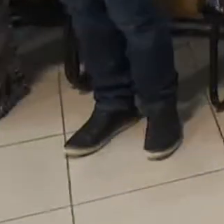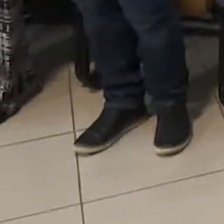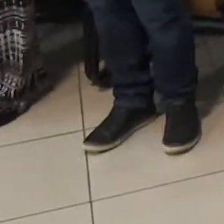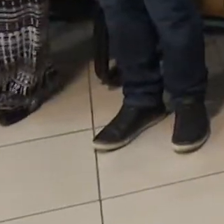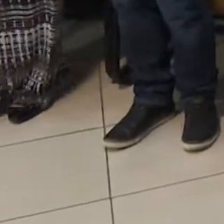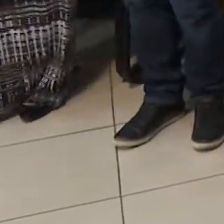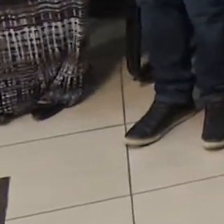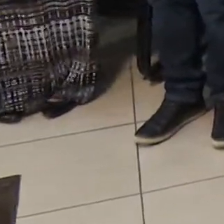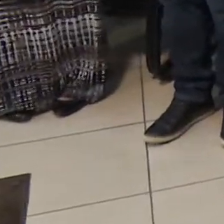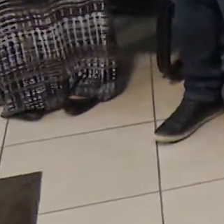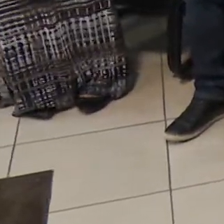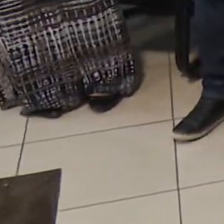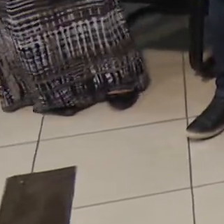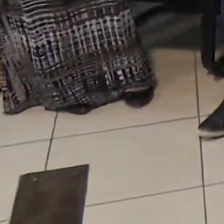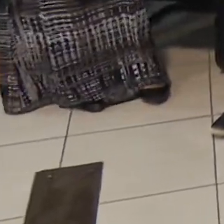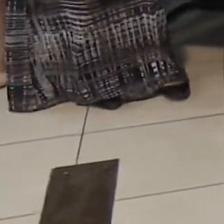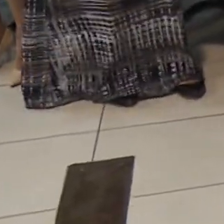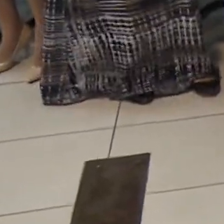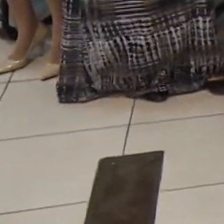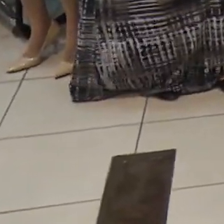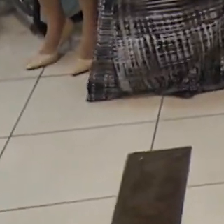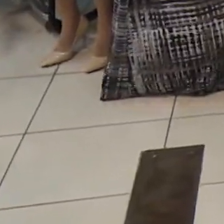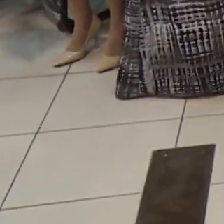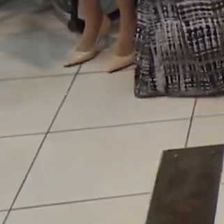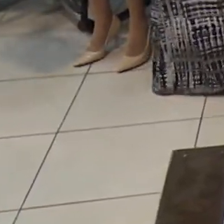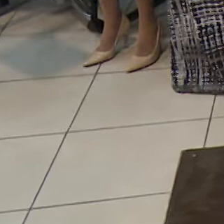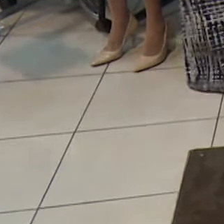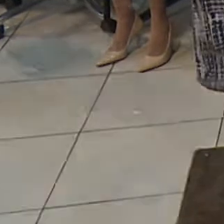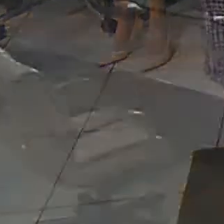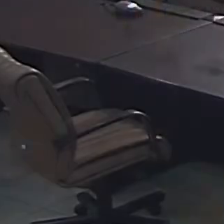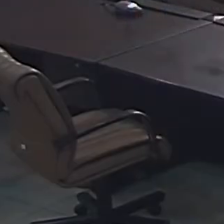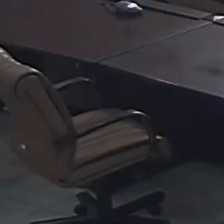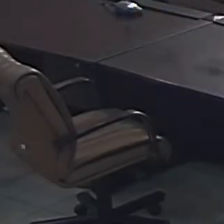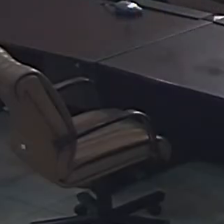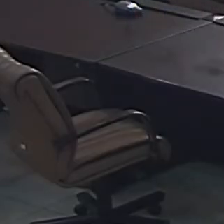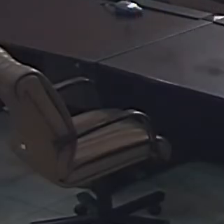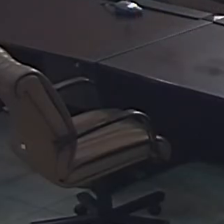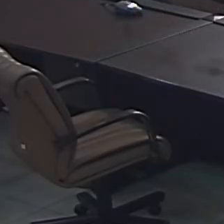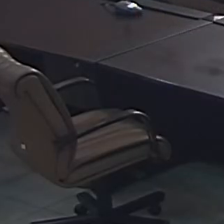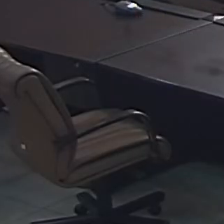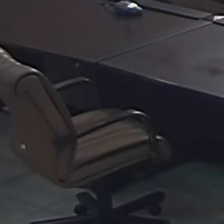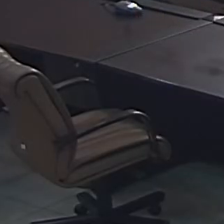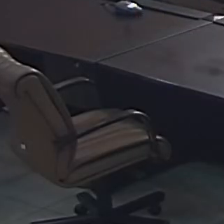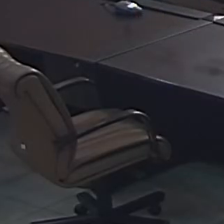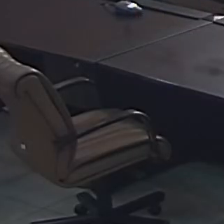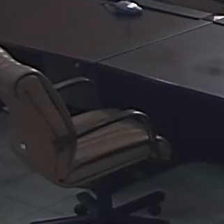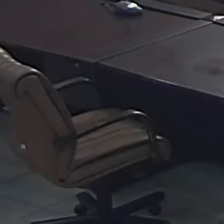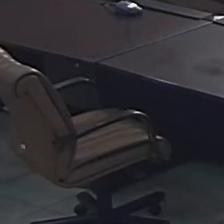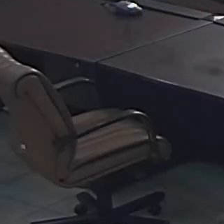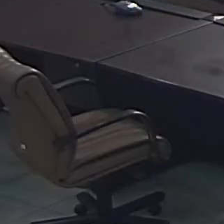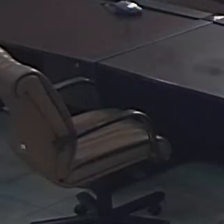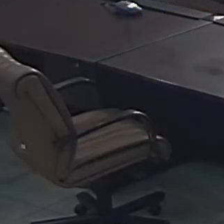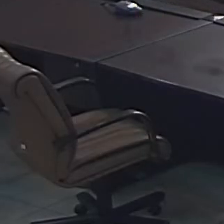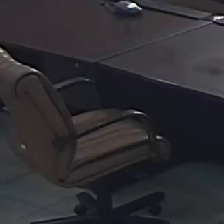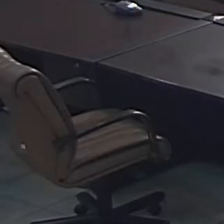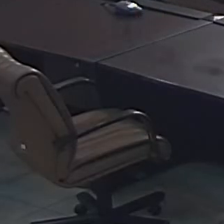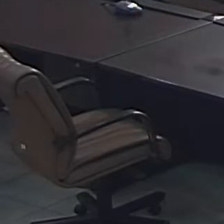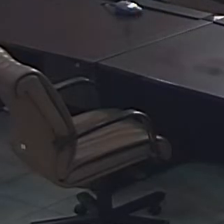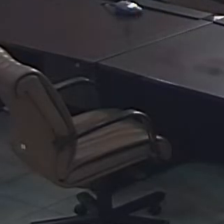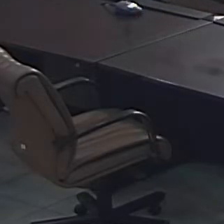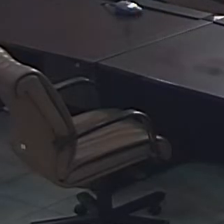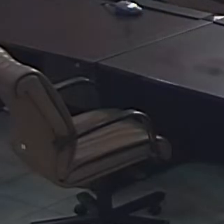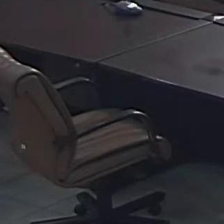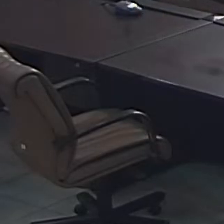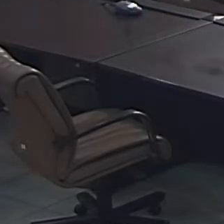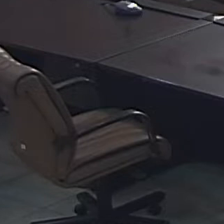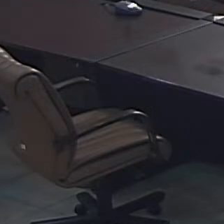Convidamos a fazer uso da palavra o vereador Juarez Araújo, que foi escolhido pelos vereadores por também ser